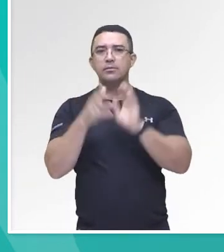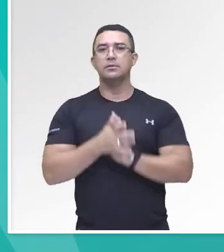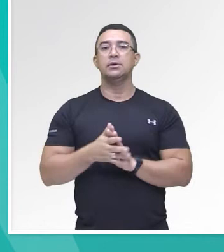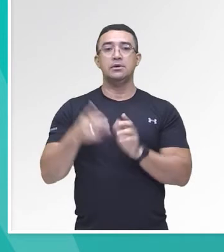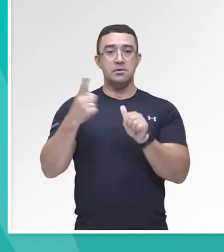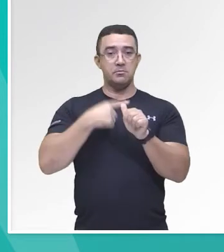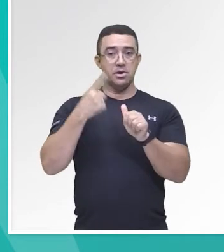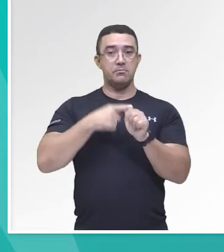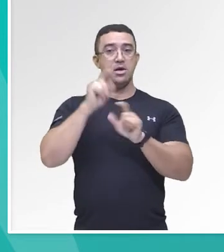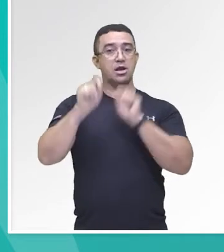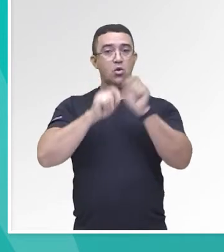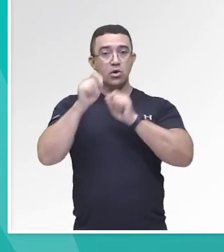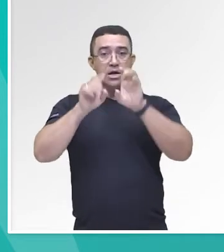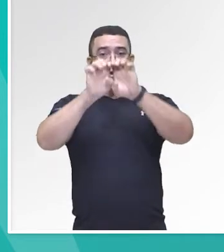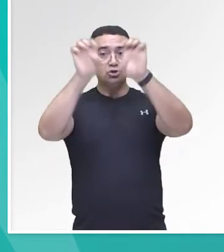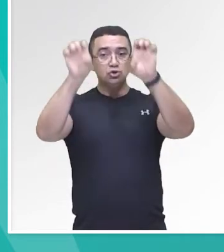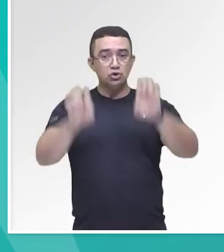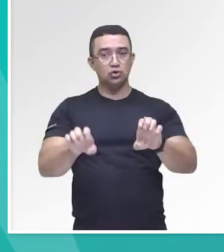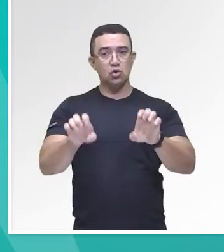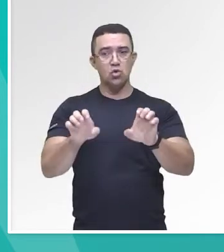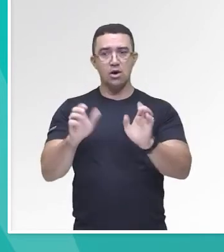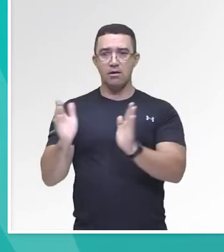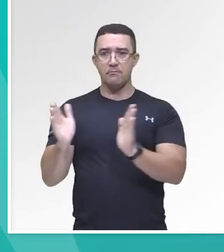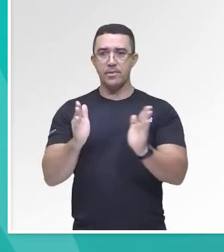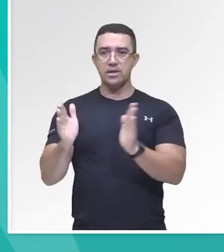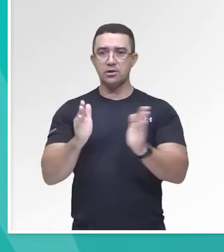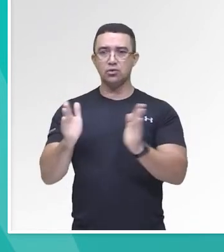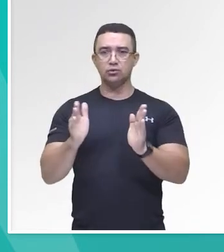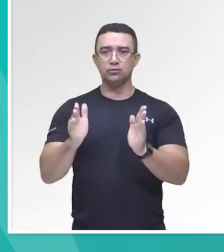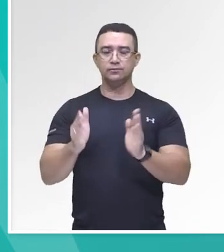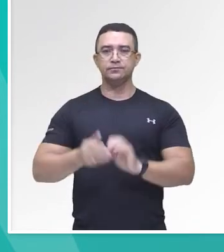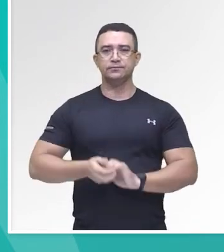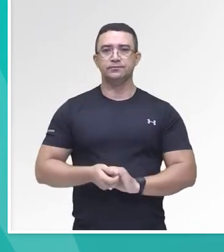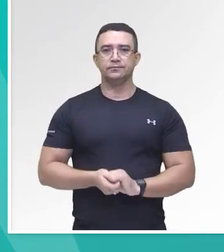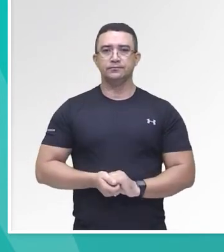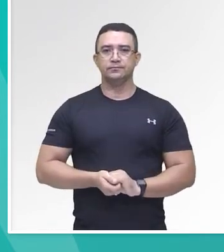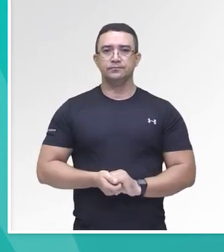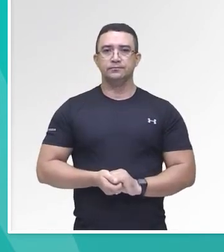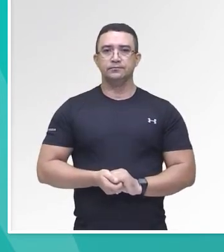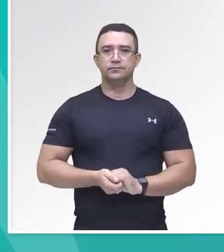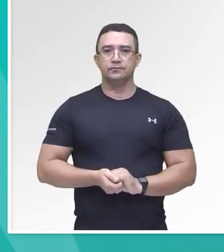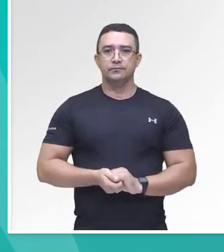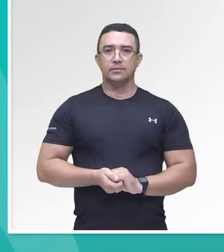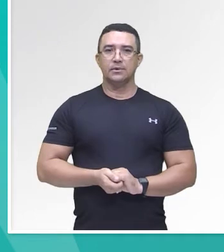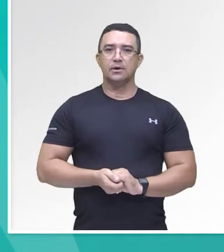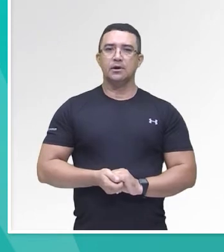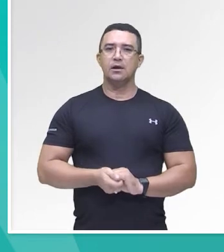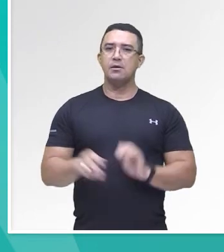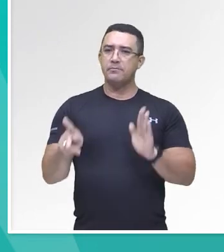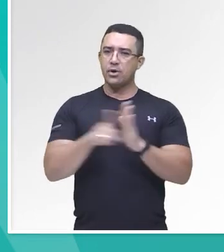a questão da estruturação dos períodos. Olhem aqui, então. Pela própria